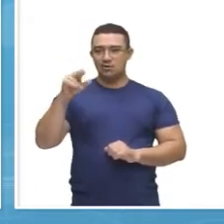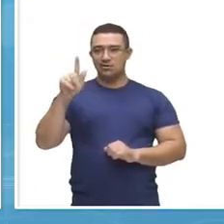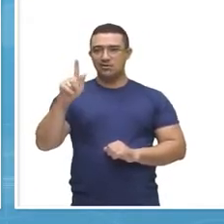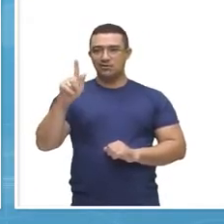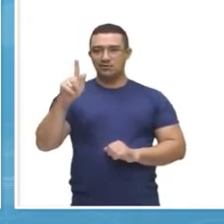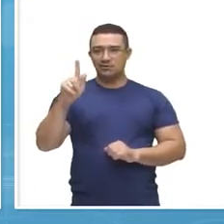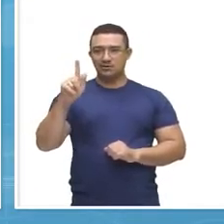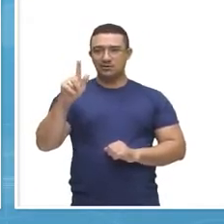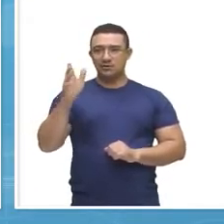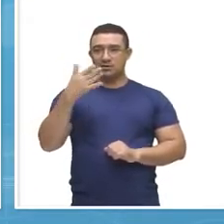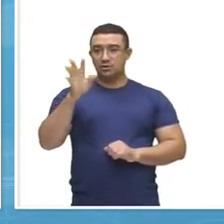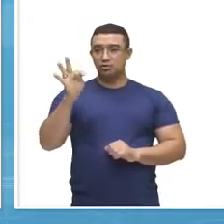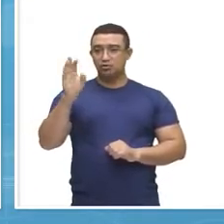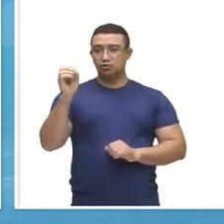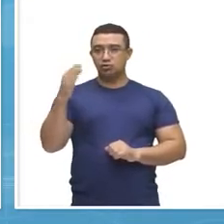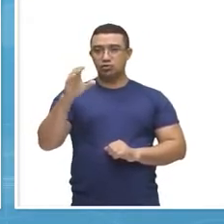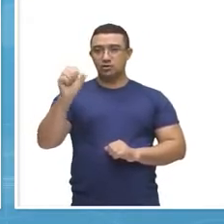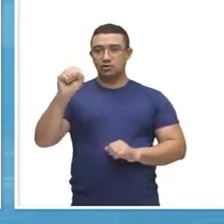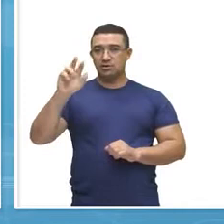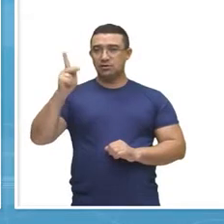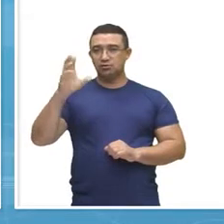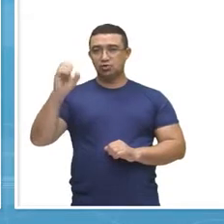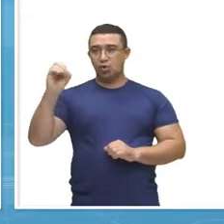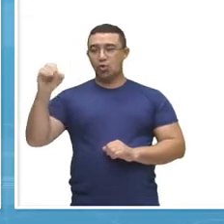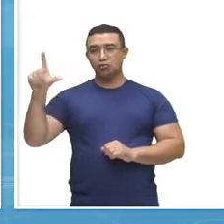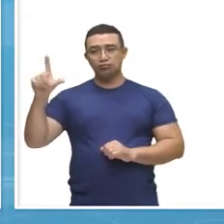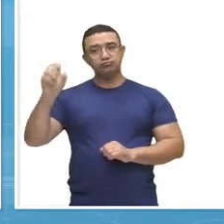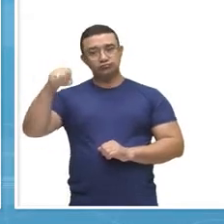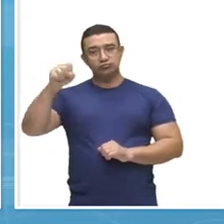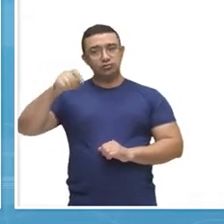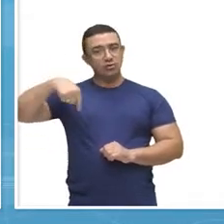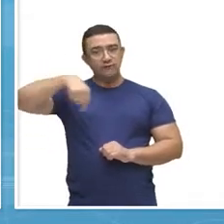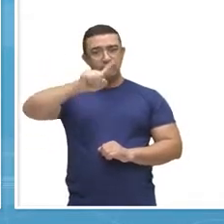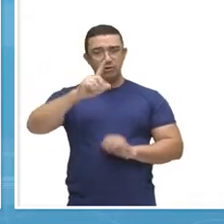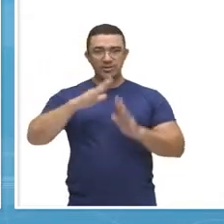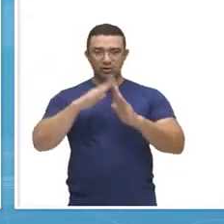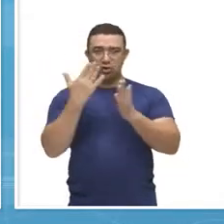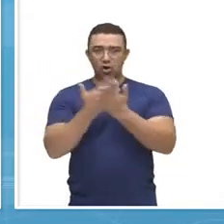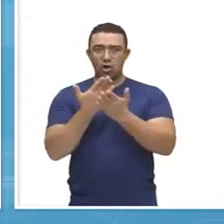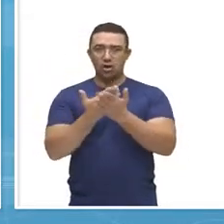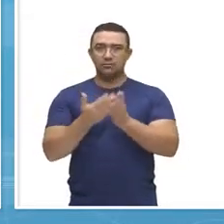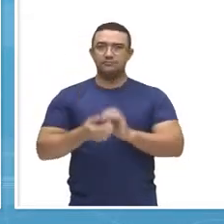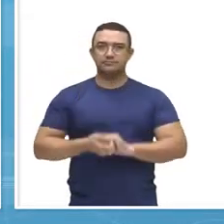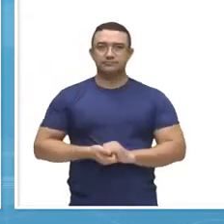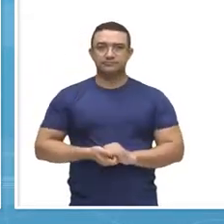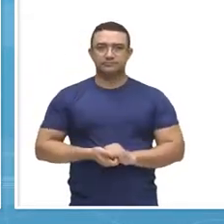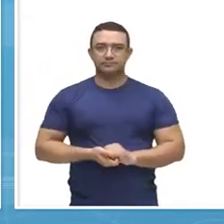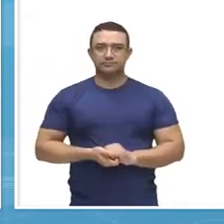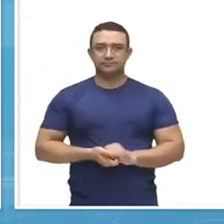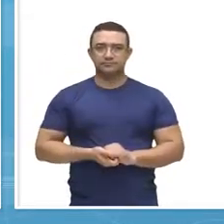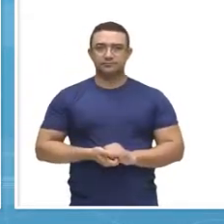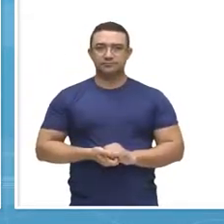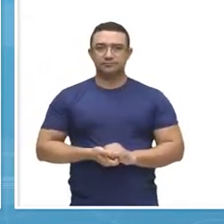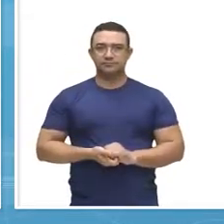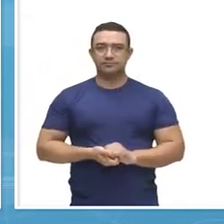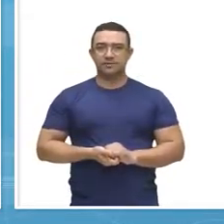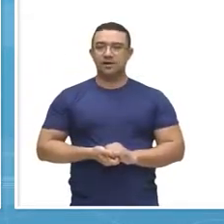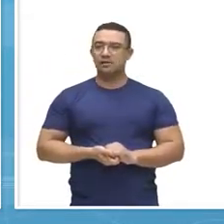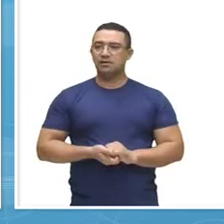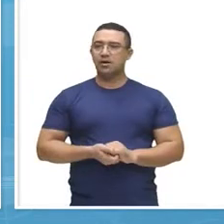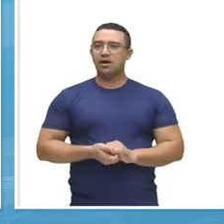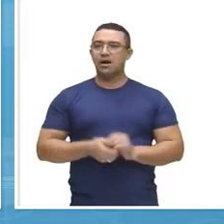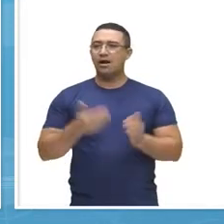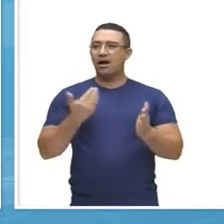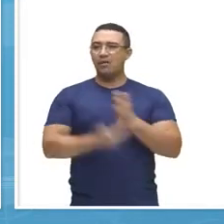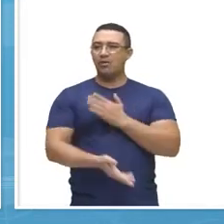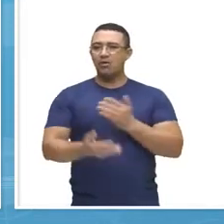a expressãozinho, o apóstrofo sendo utilizado aqui. Ran out significa, né? Acabou, a bateria